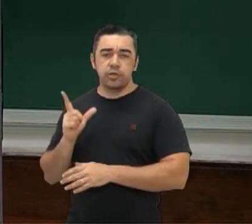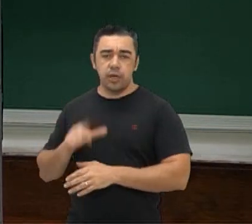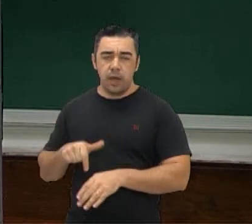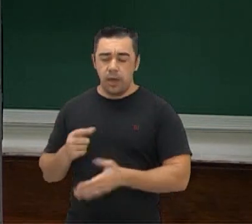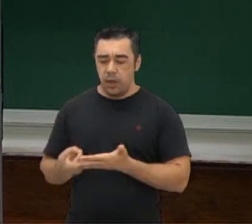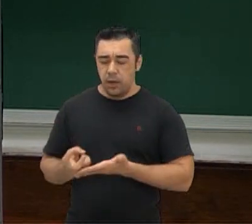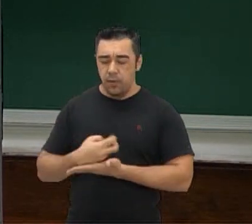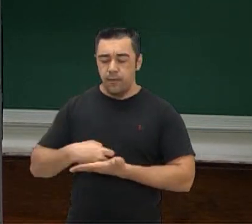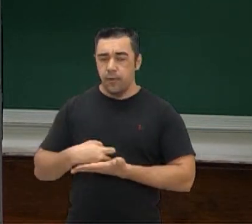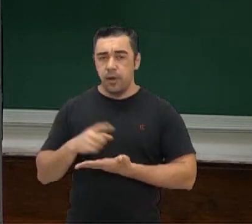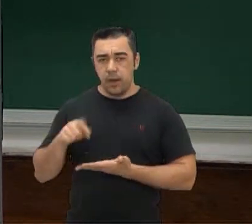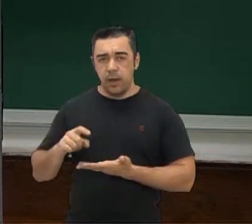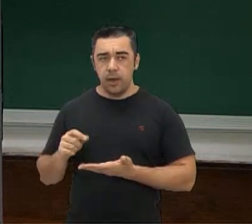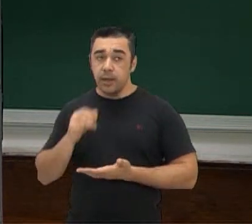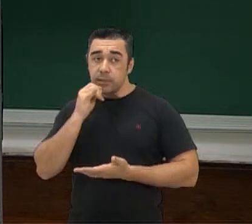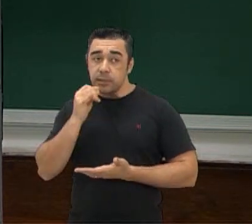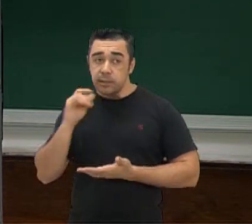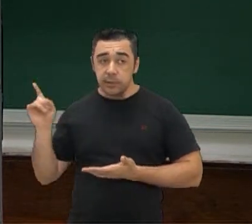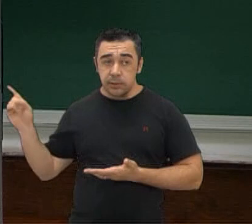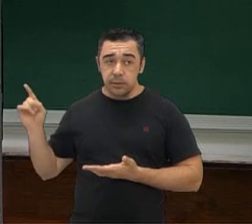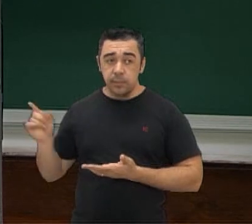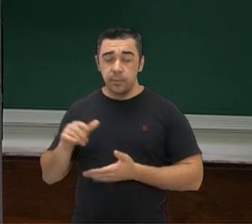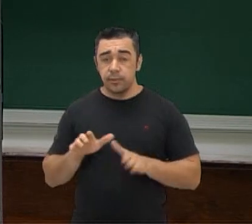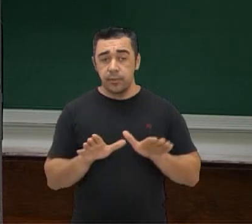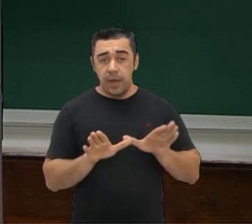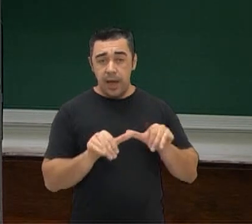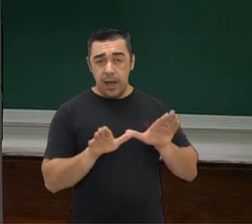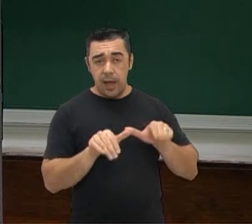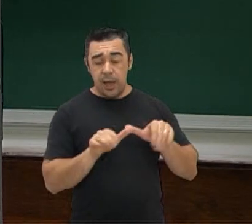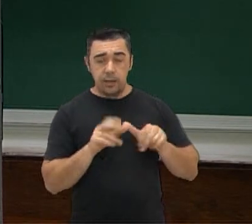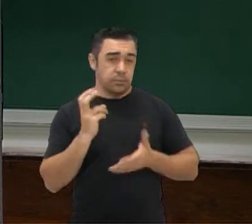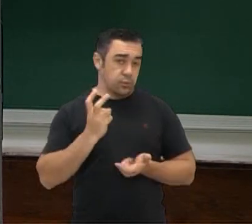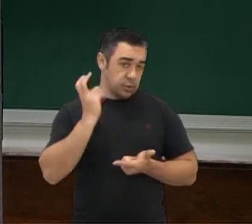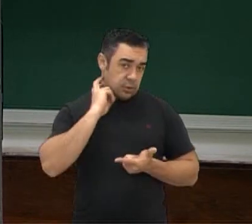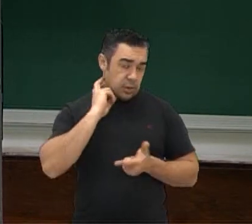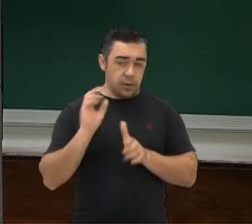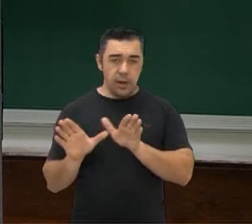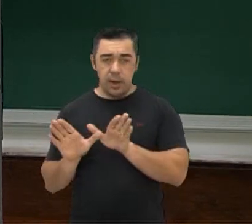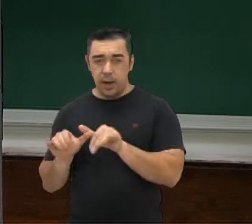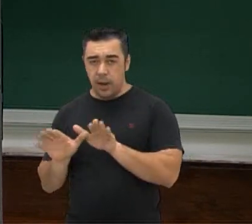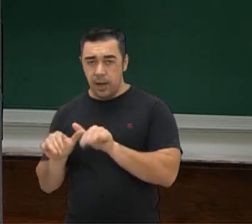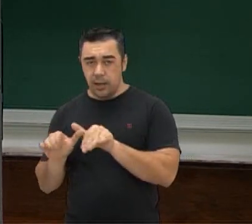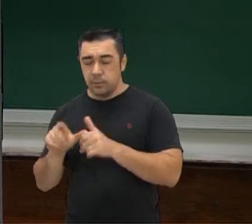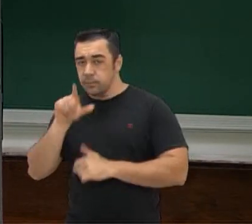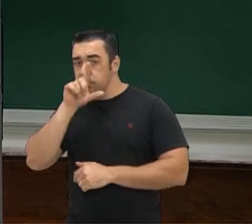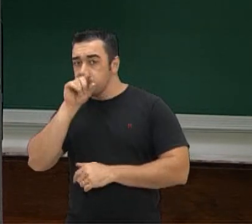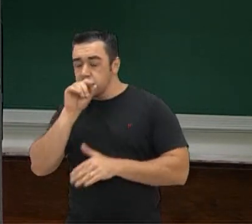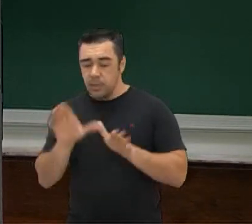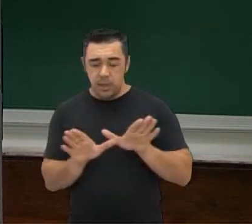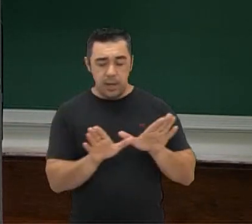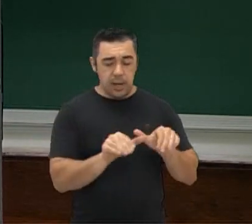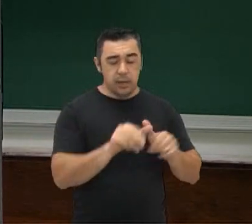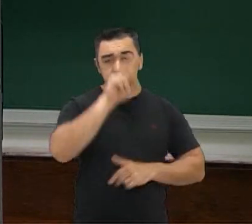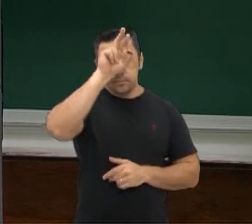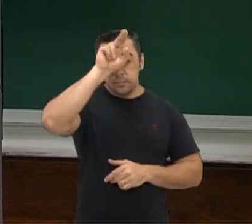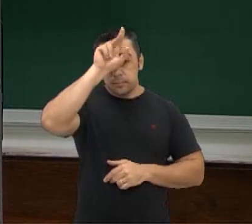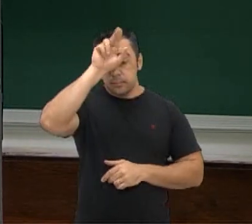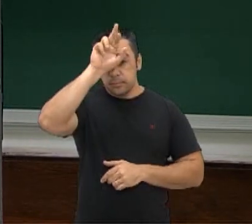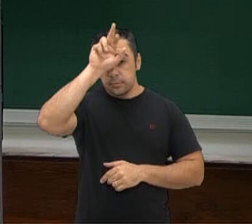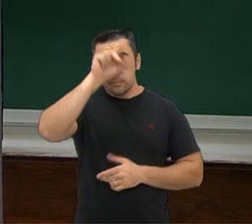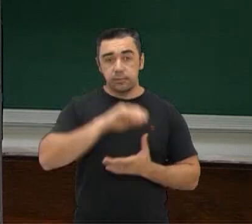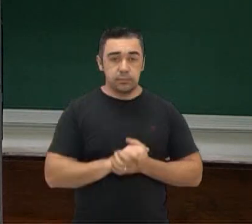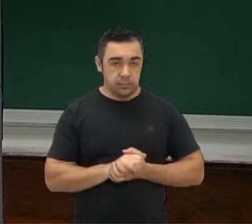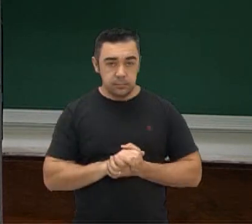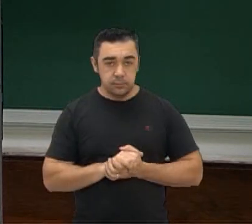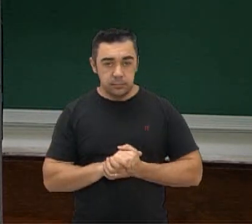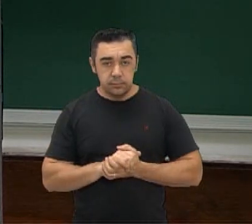mesma origem evolutiva. Exemplo aqui, a asa do morcego e a asa da ave, ou a asa do inseto e a asa da ave, ou então